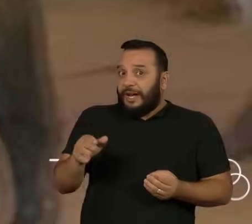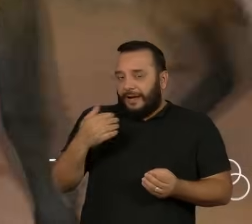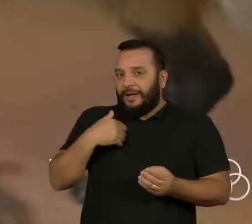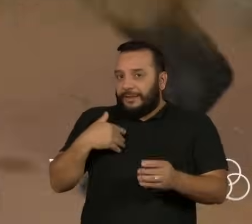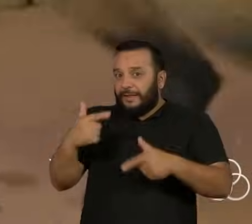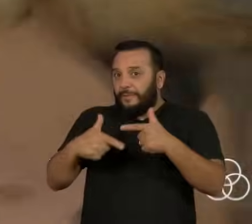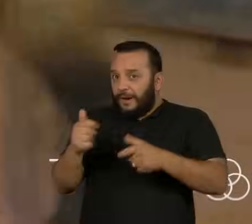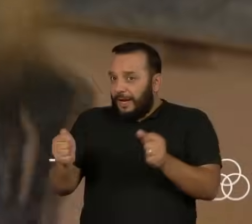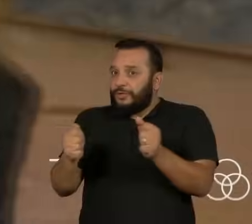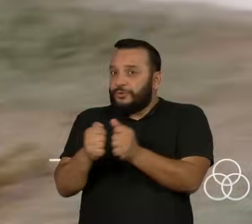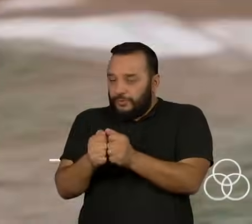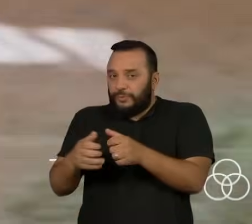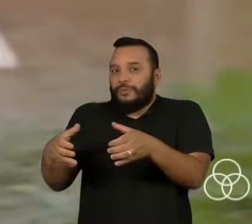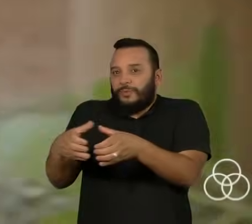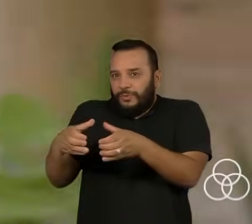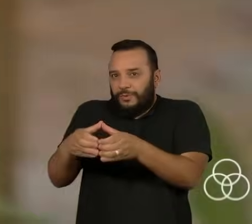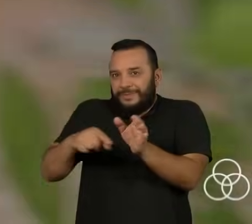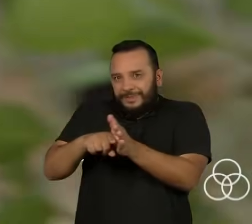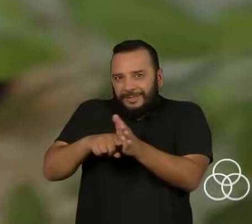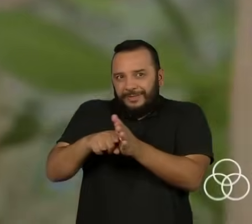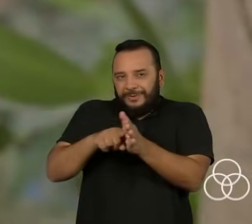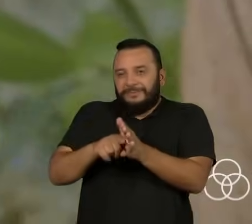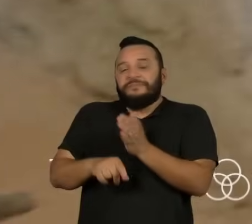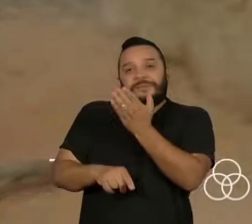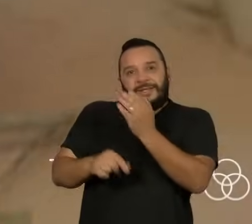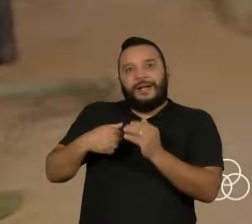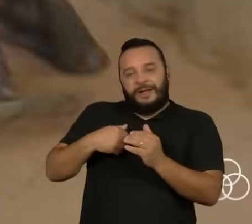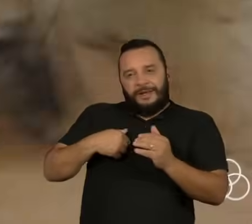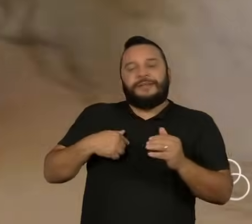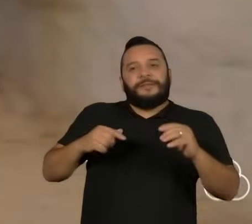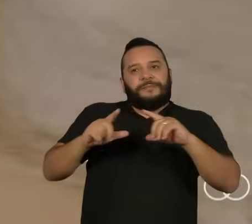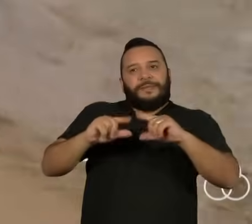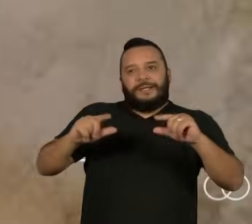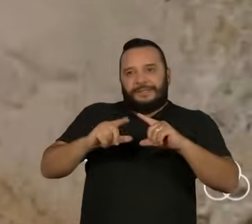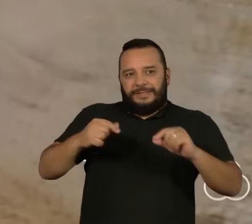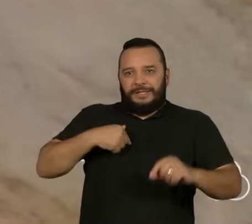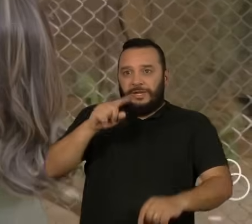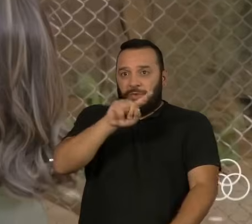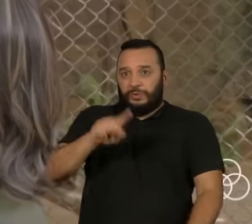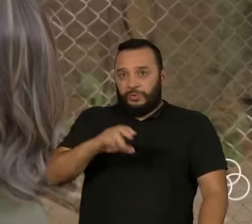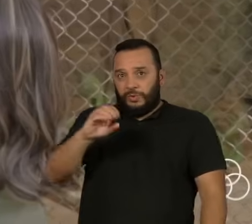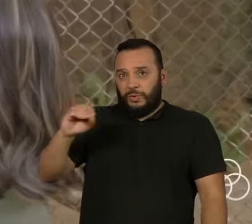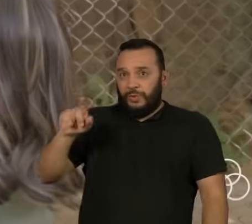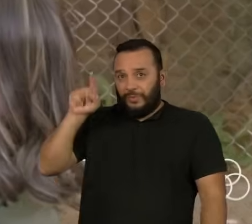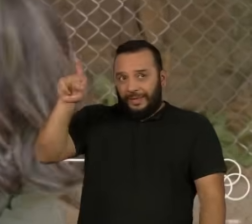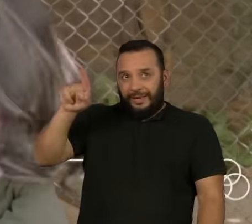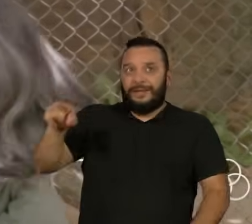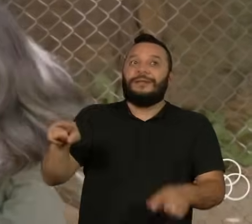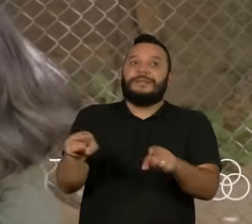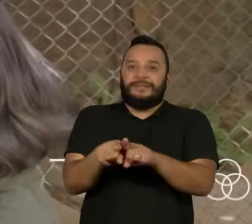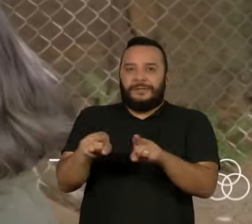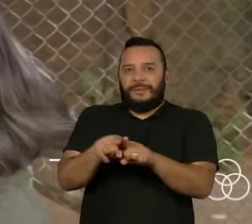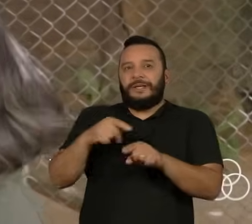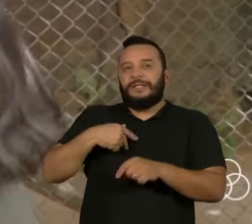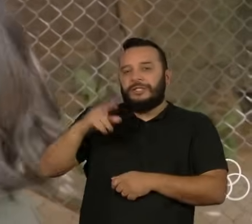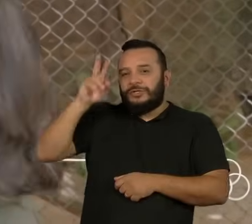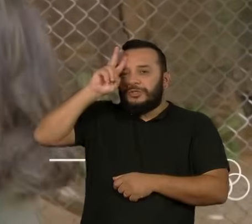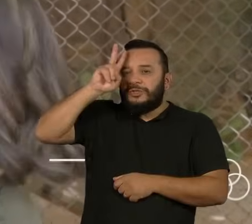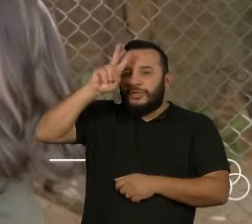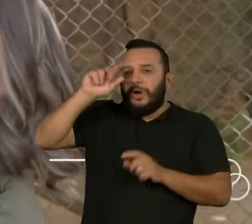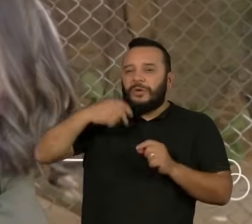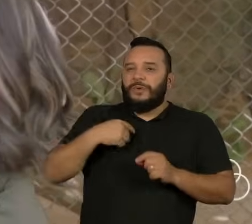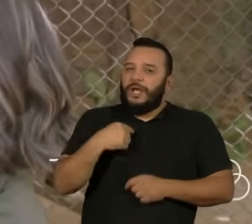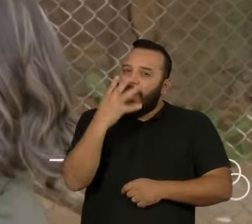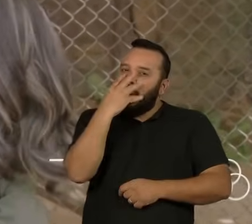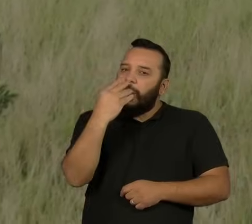pesquisadores. Em Brasília foi a ONG Jaguaré-Cambé e o próprio Zoológico de Brasília. Inclusive, a história da lobinha Pequi é uma história real. De